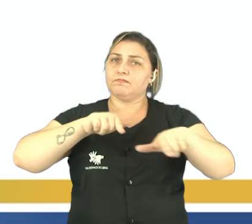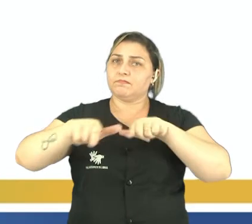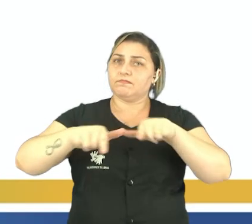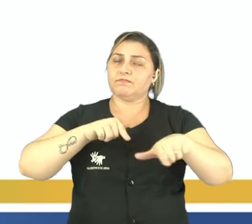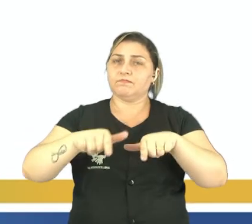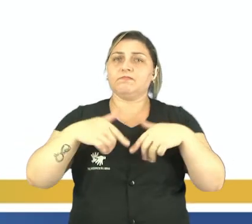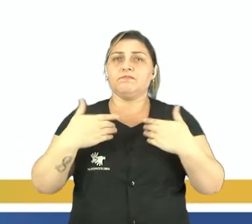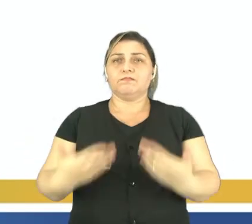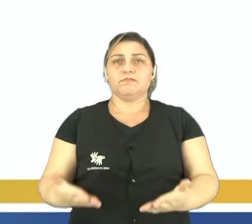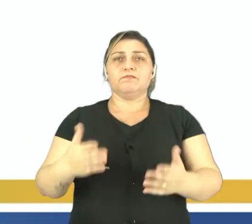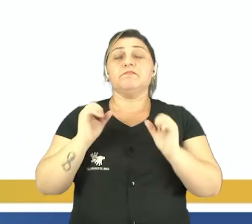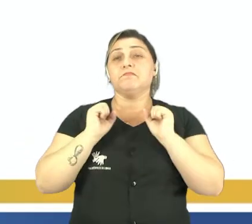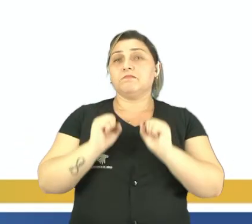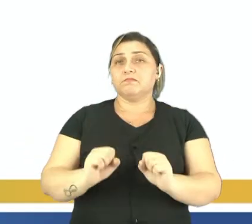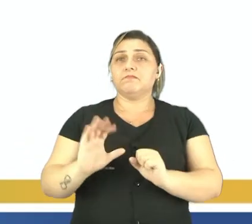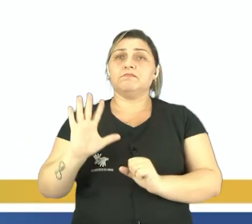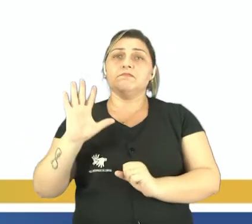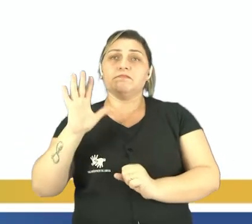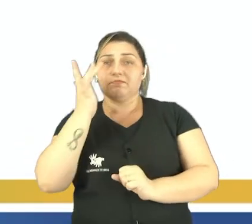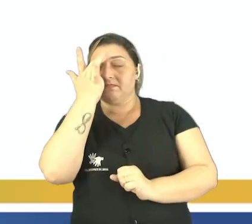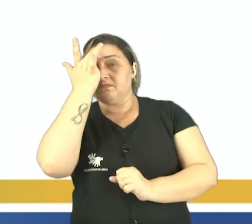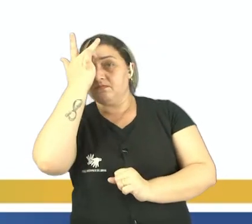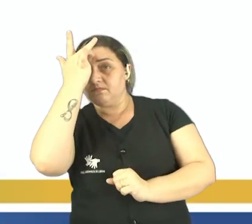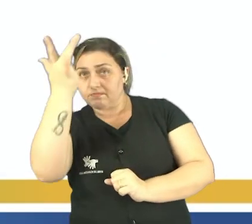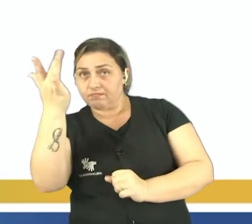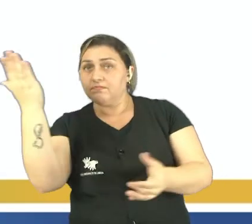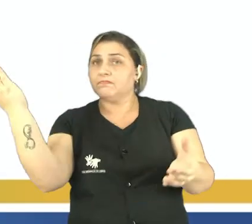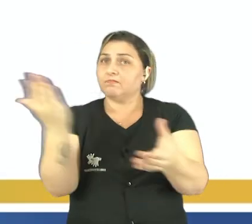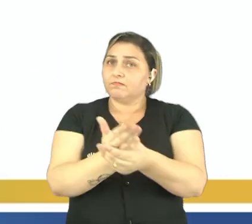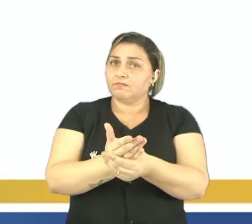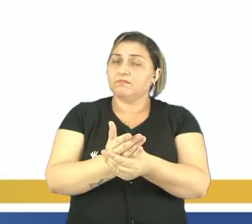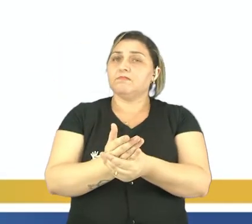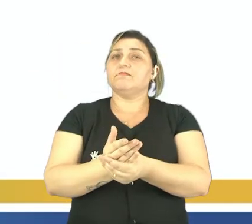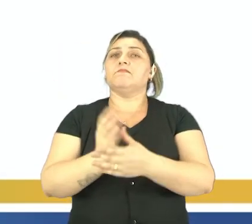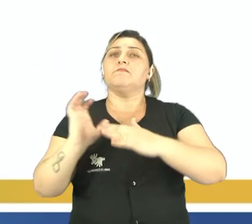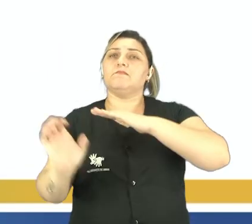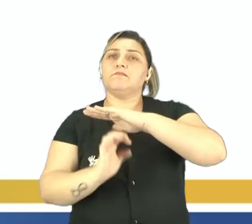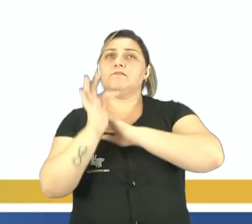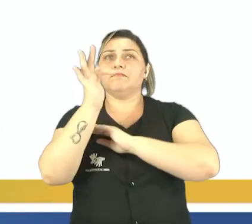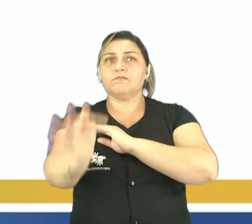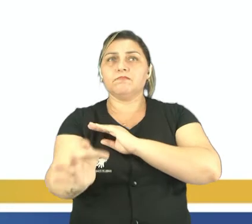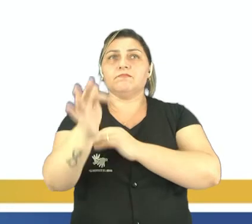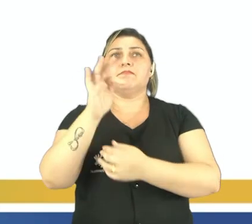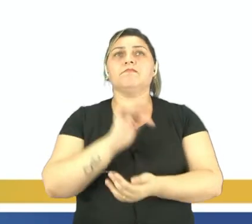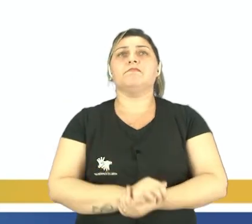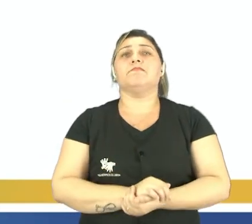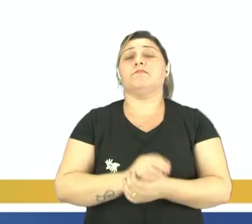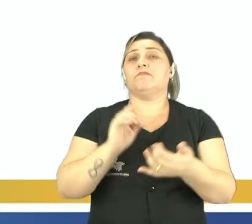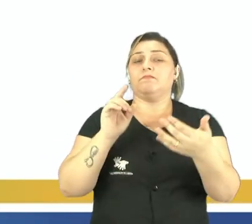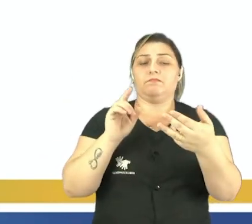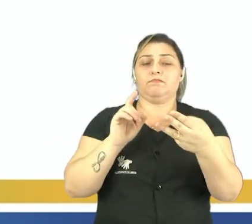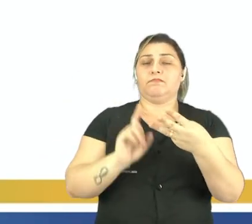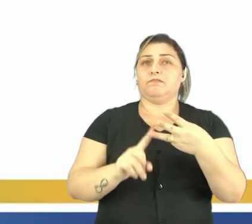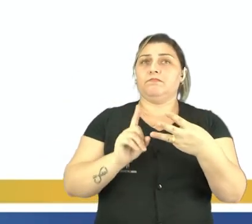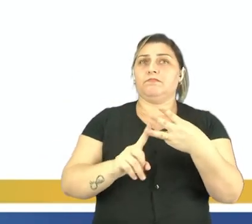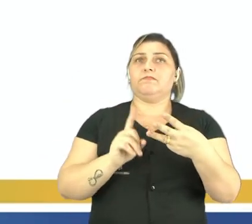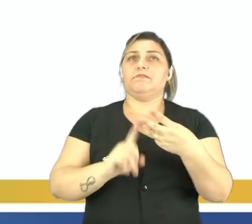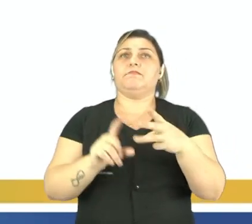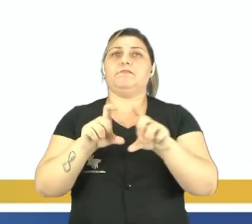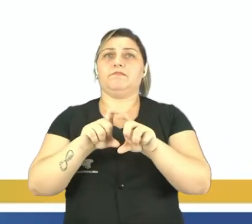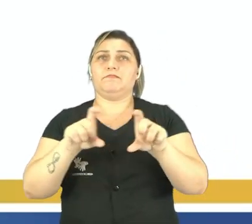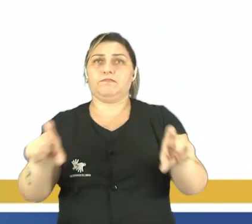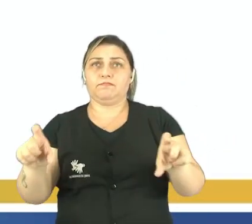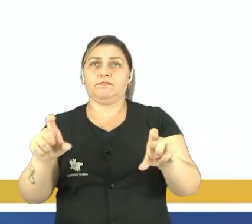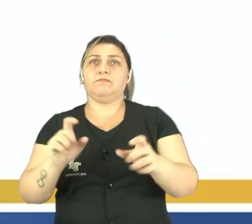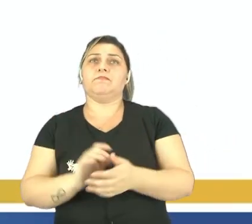dele. Inclusive, isso pode facilitar um possível processo contra a empresa no futuro. O terceiro parágrafo